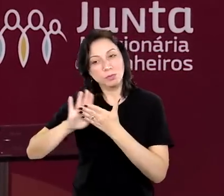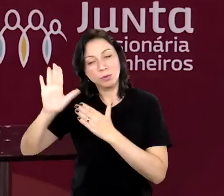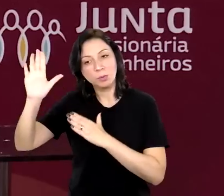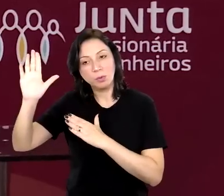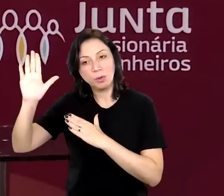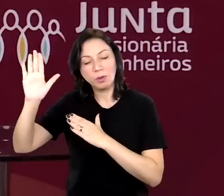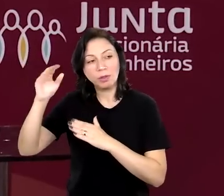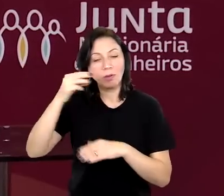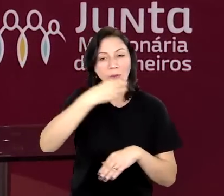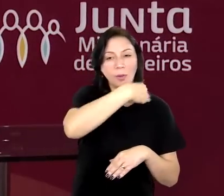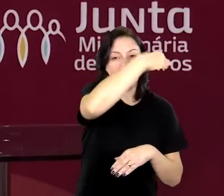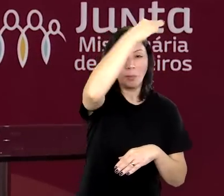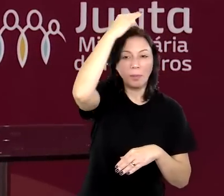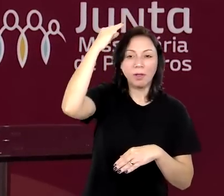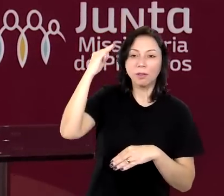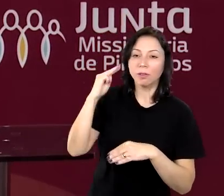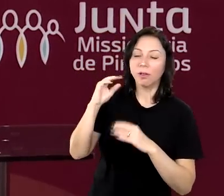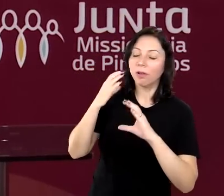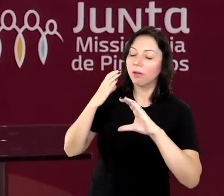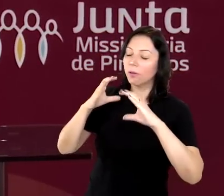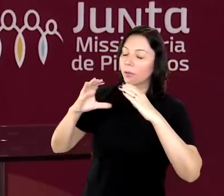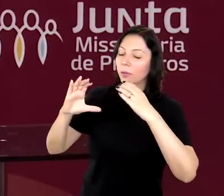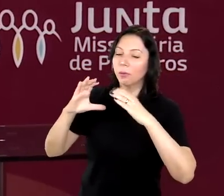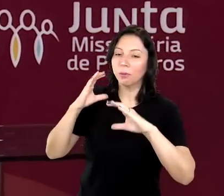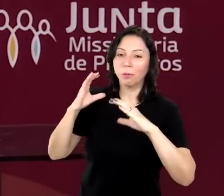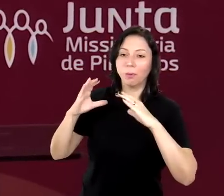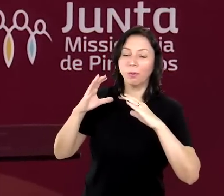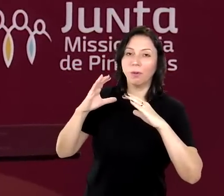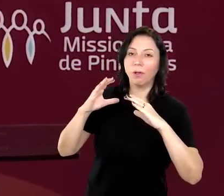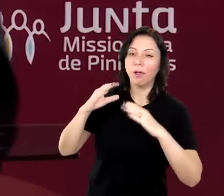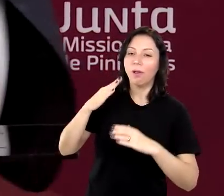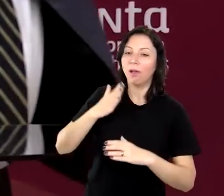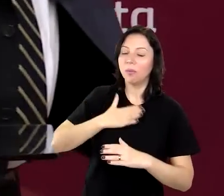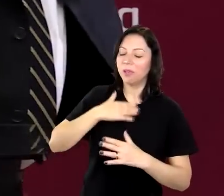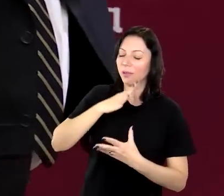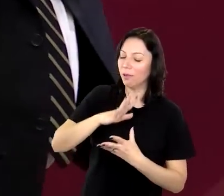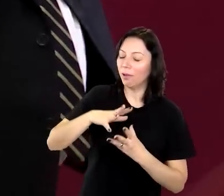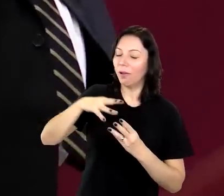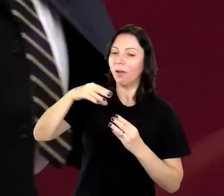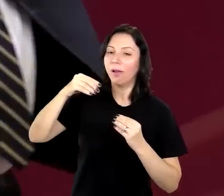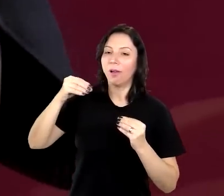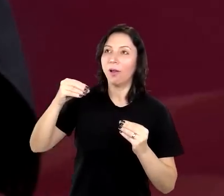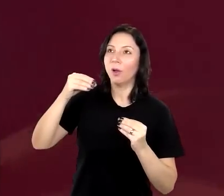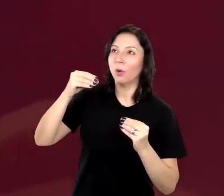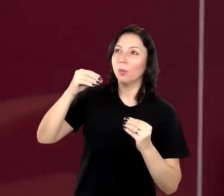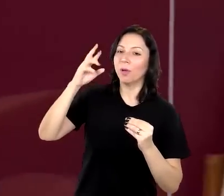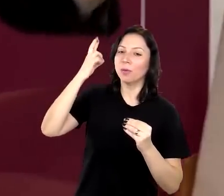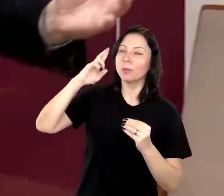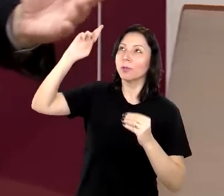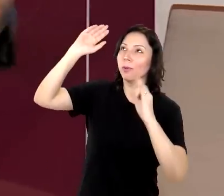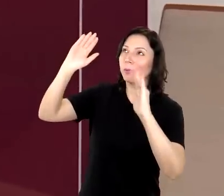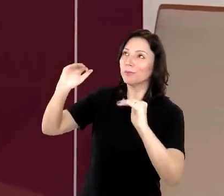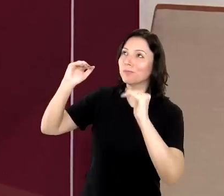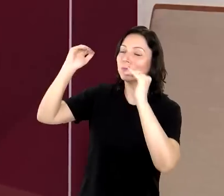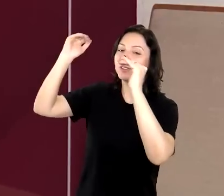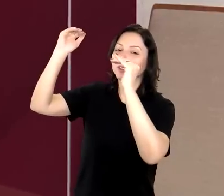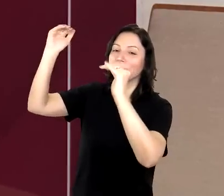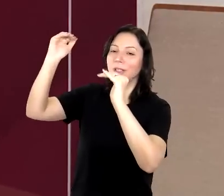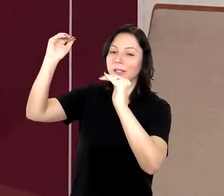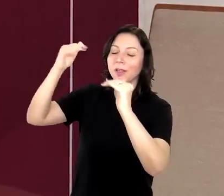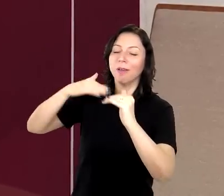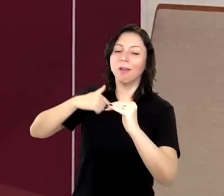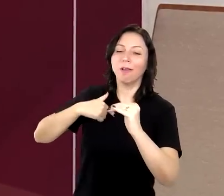Eu vou cantar. E ela diz, a minha alma engrandece ao Senhor e meu espírito se alegra em